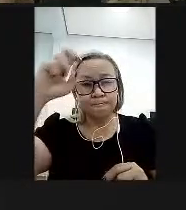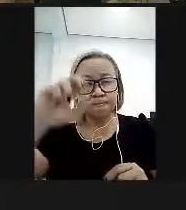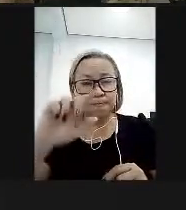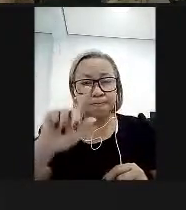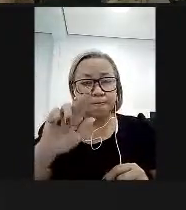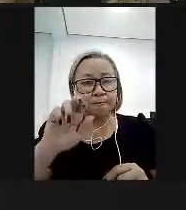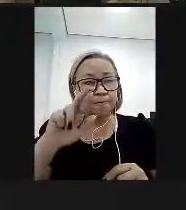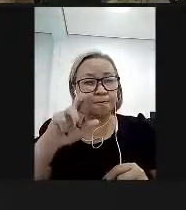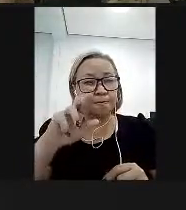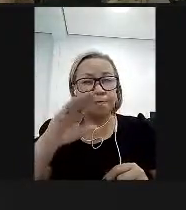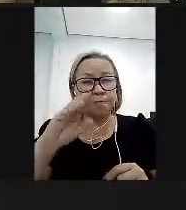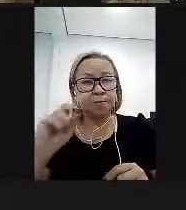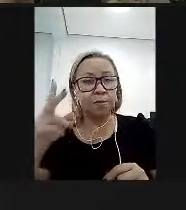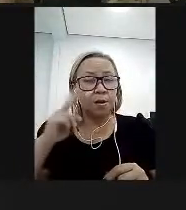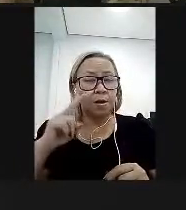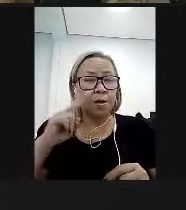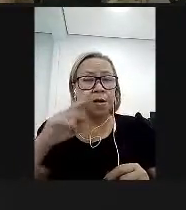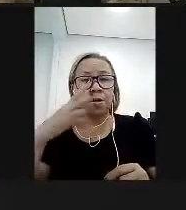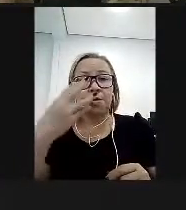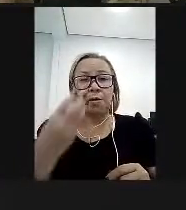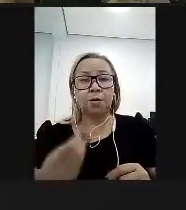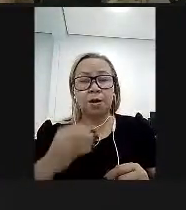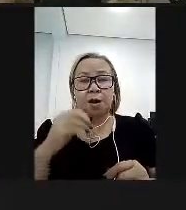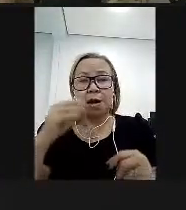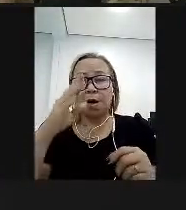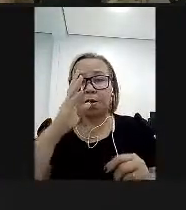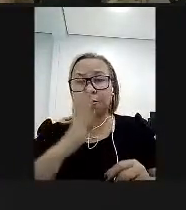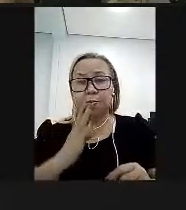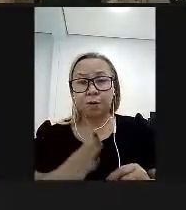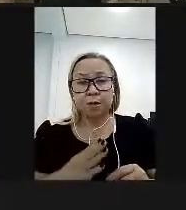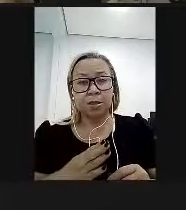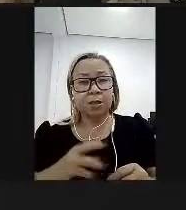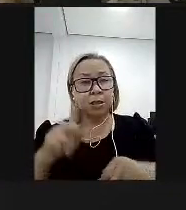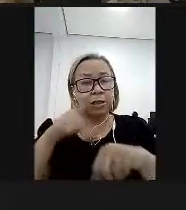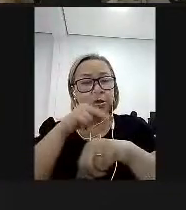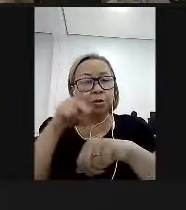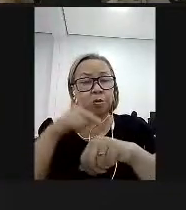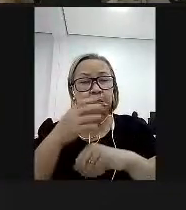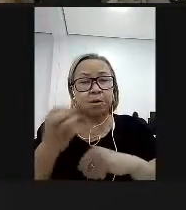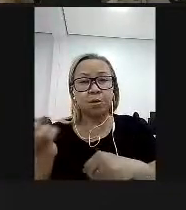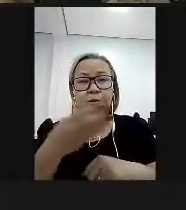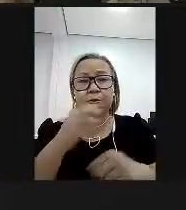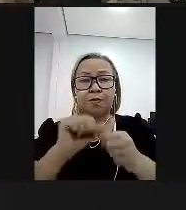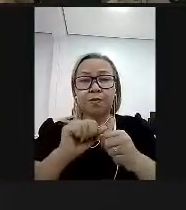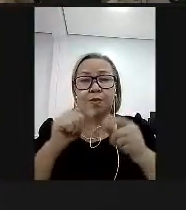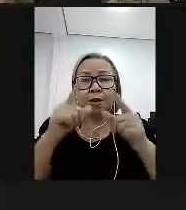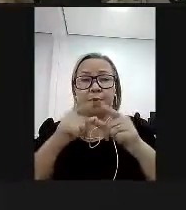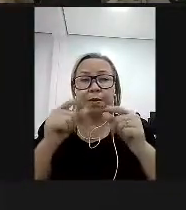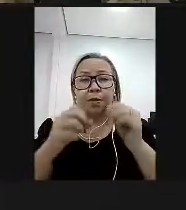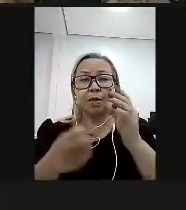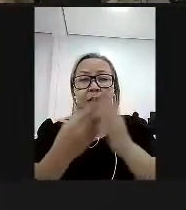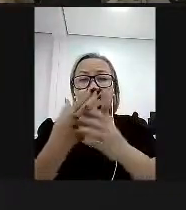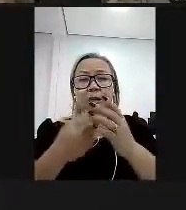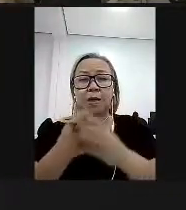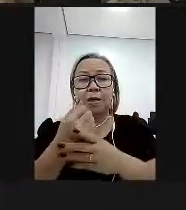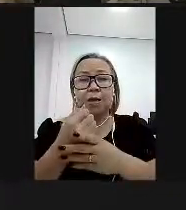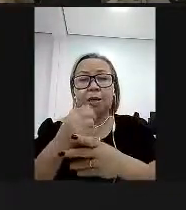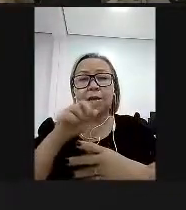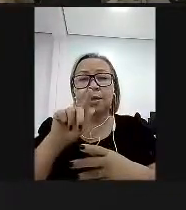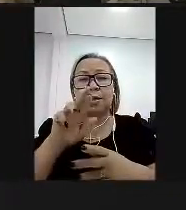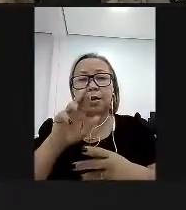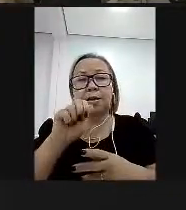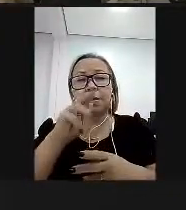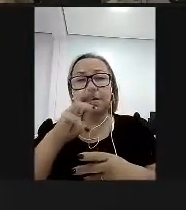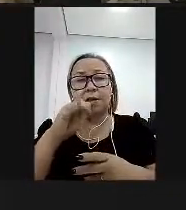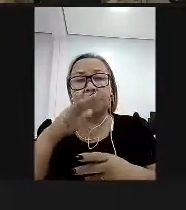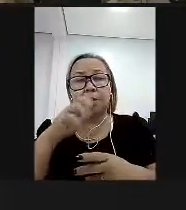da história da arte, não só brasileira, como internacional, pelas inovações que ele fez. E aqui em Brasília, ele cria gráfica piloto E Brasília,